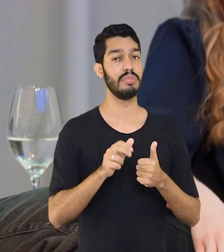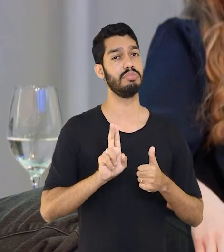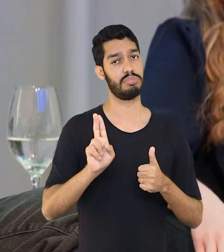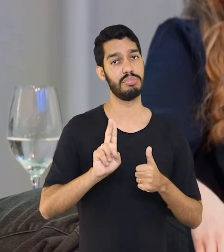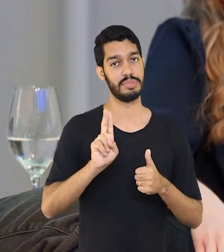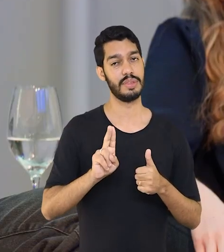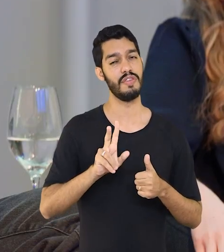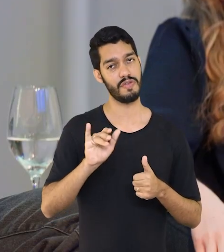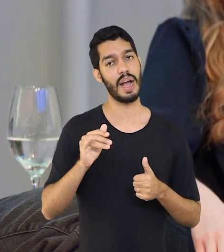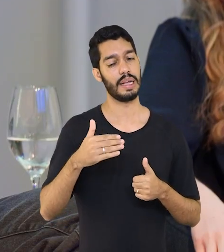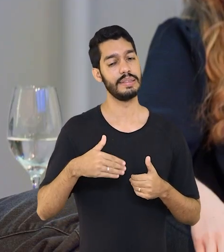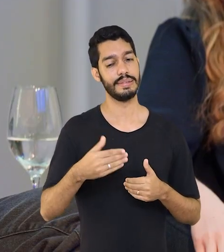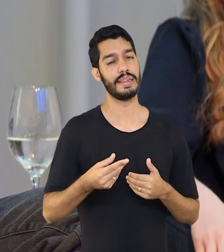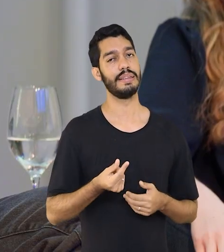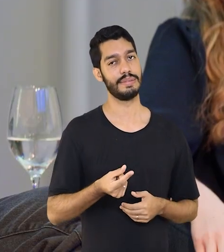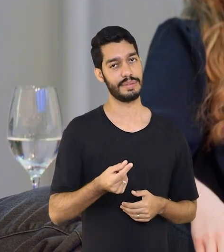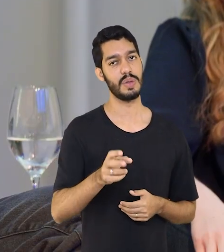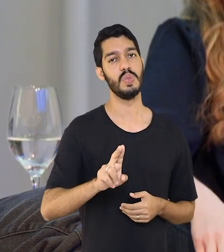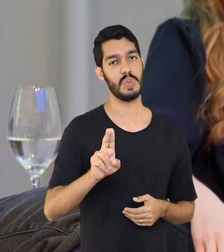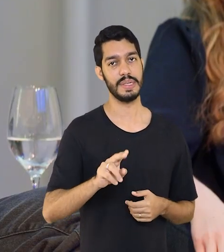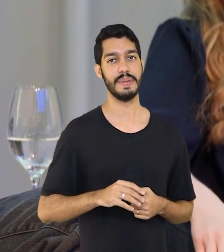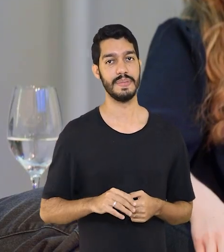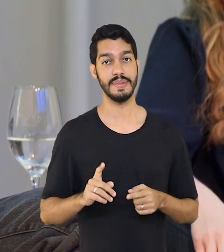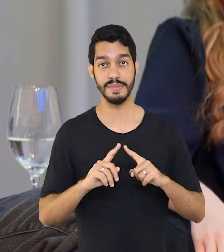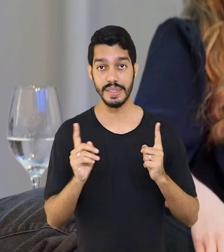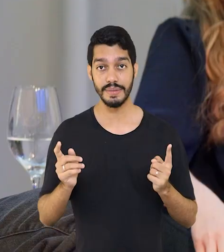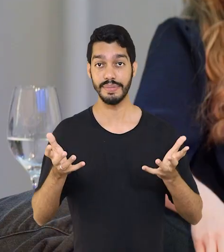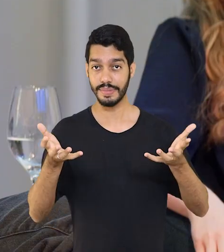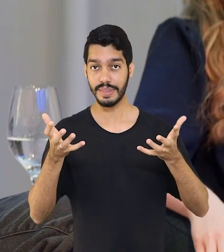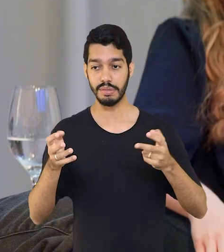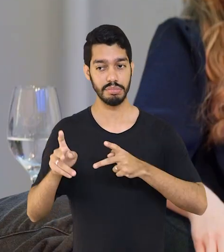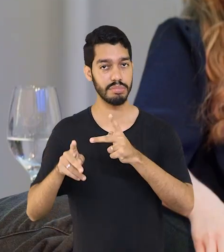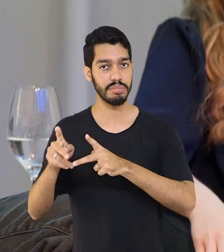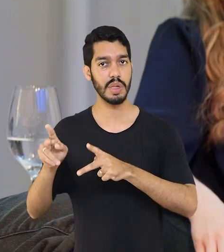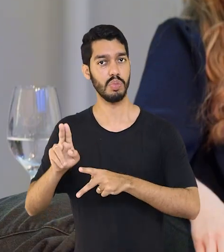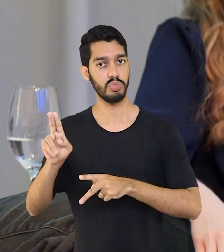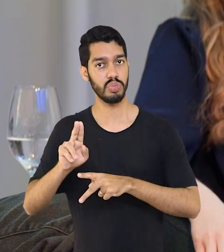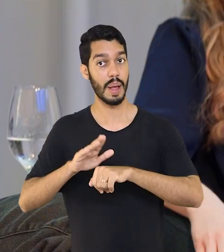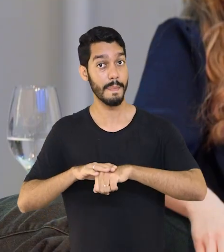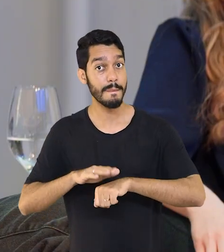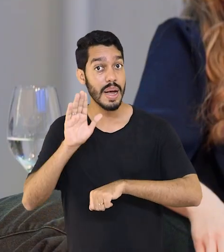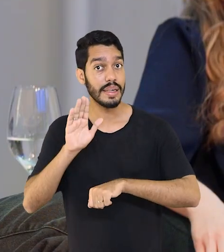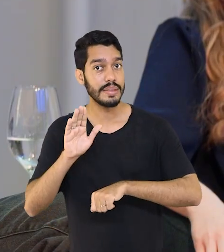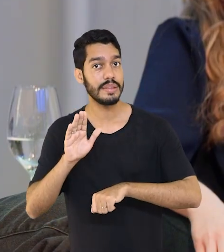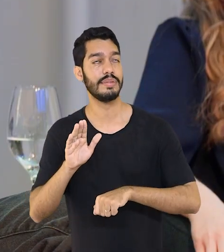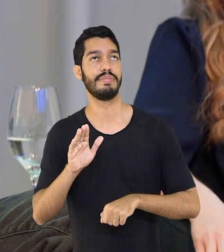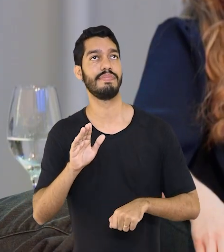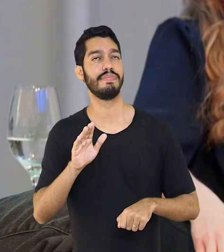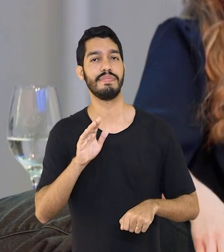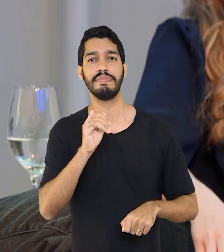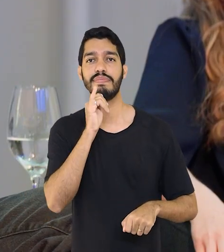e vai continuar utilizando durante muito tempo. Se a gente quer que a população utilize mais o transporte